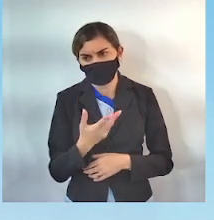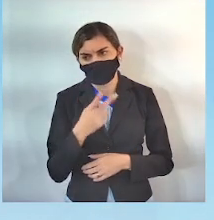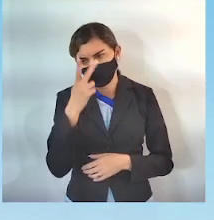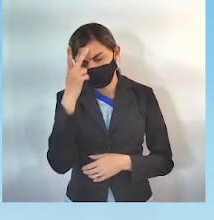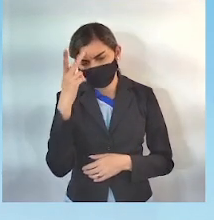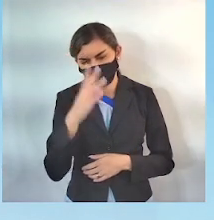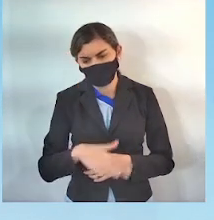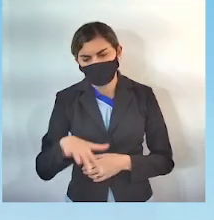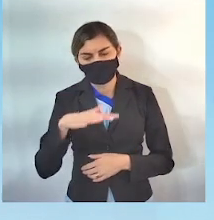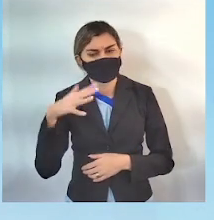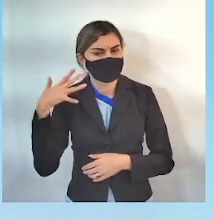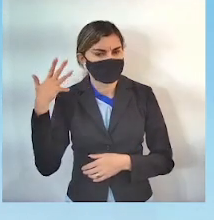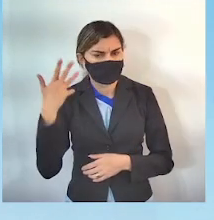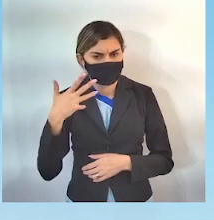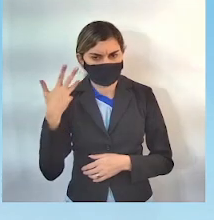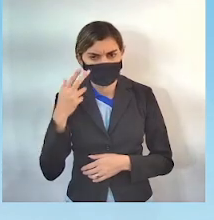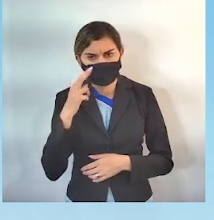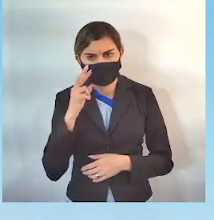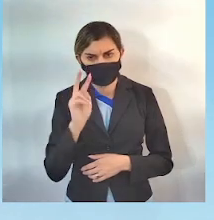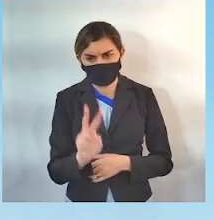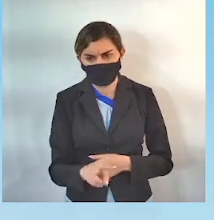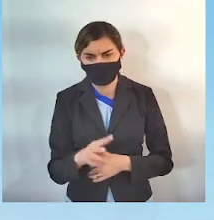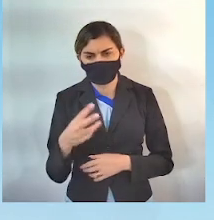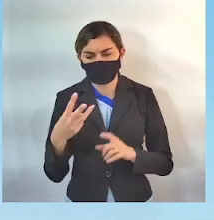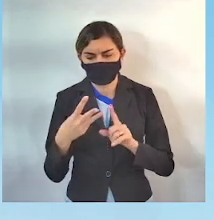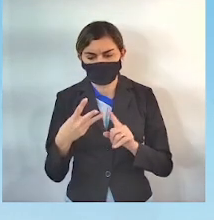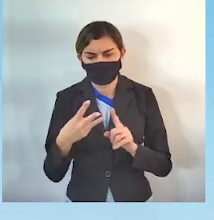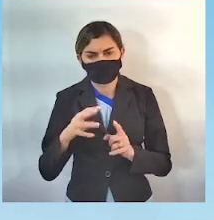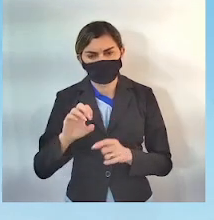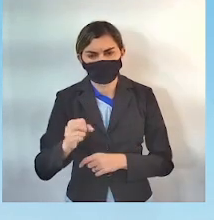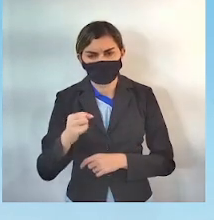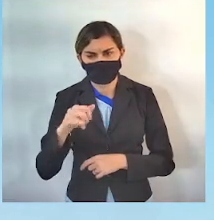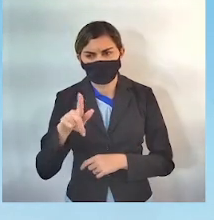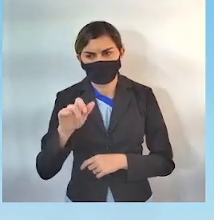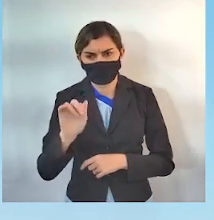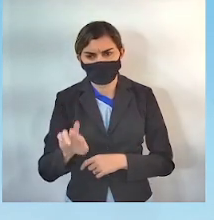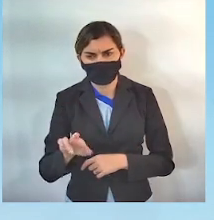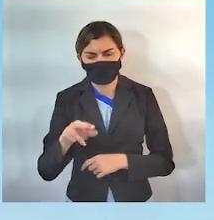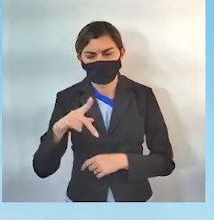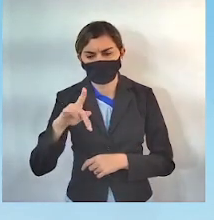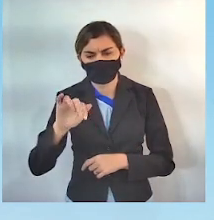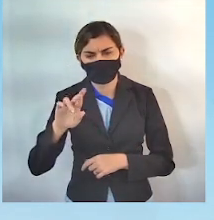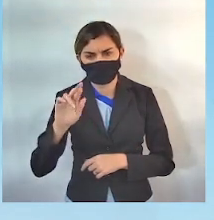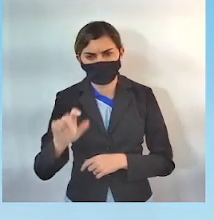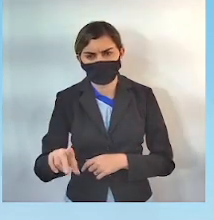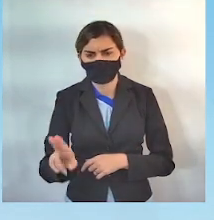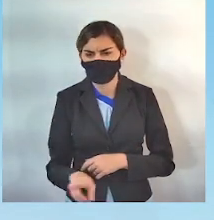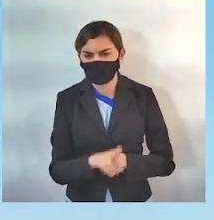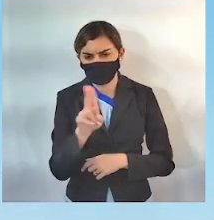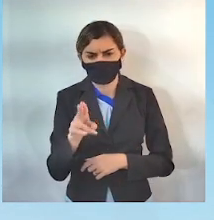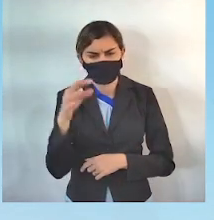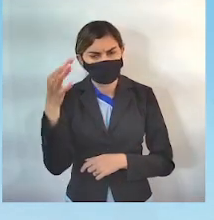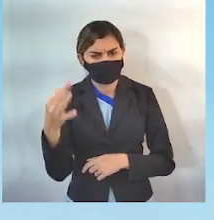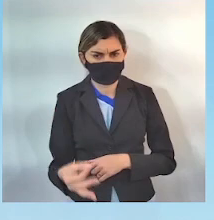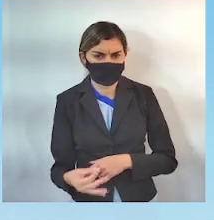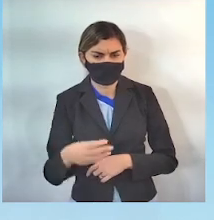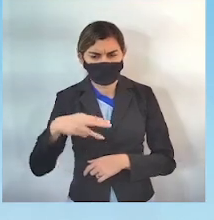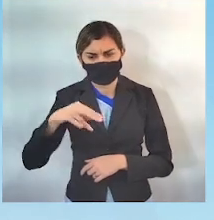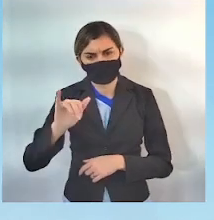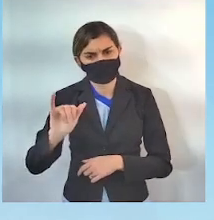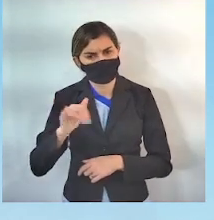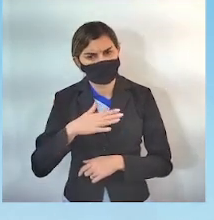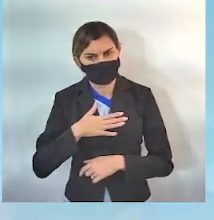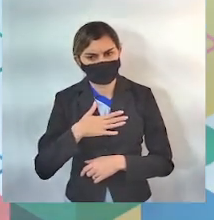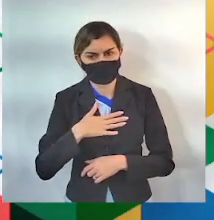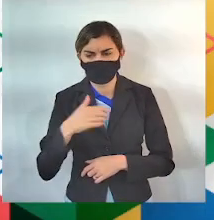do discurso, primeira, segunda ou terceira pessoa singular ou plural, e fazer o uso correto. Vai ser me